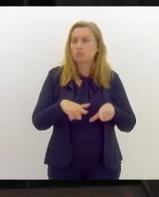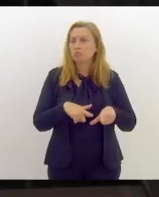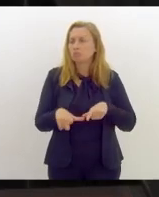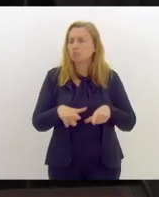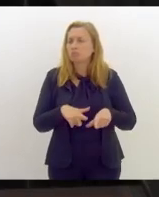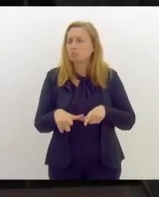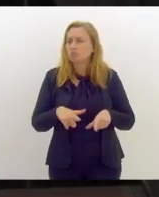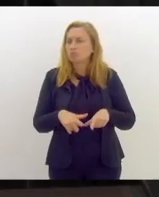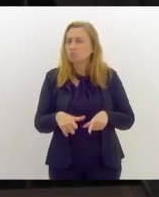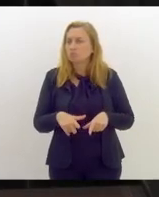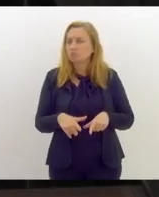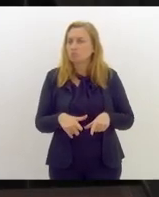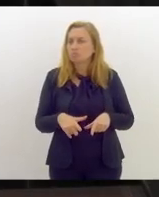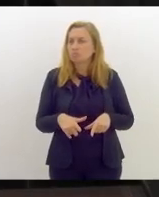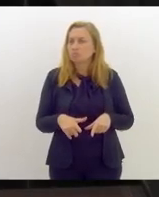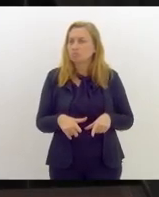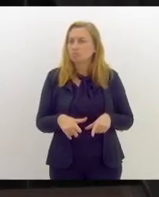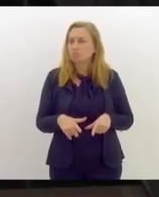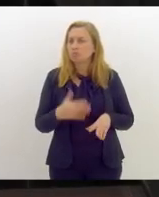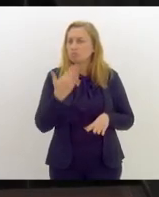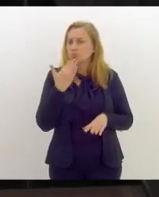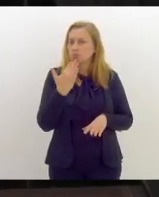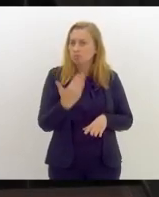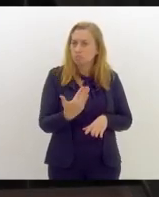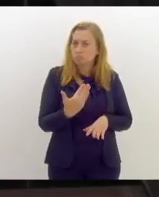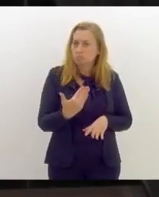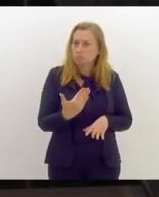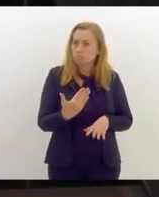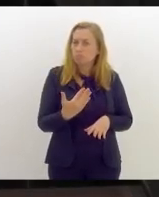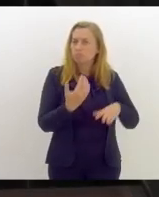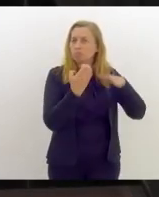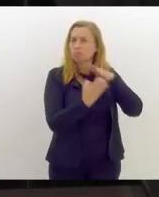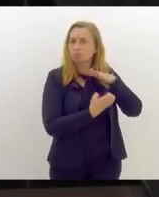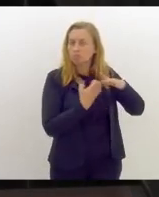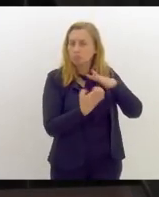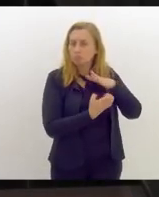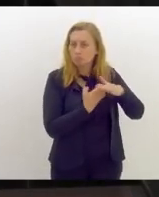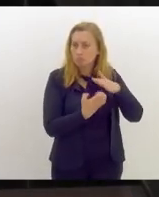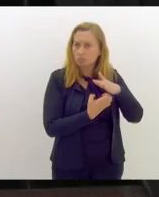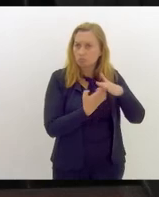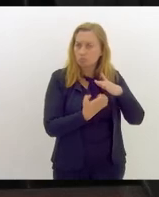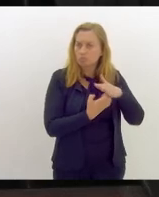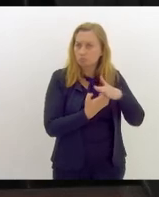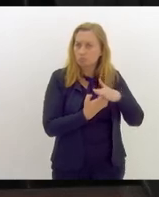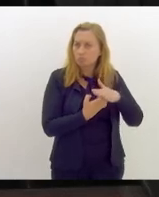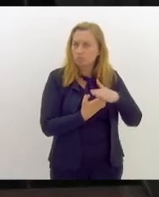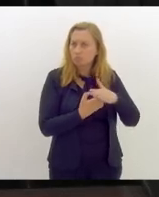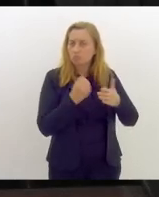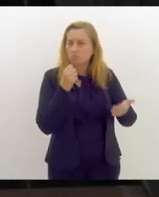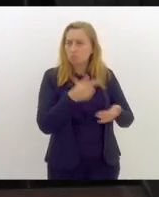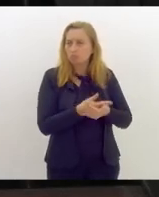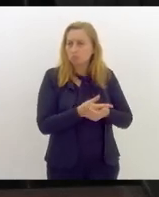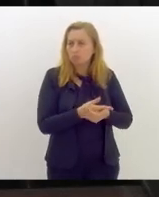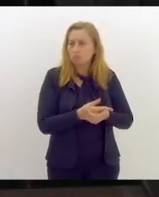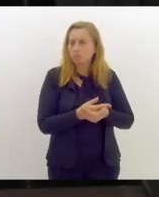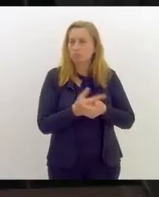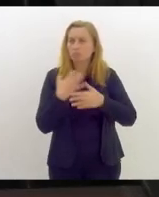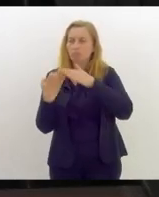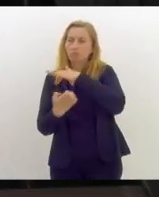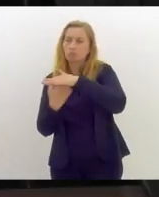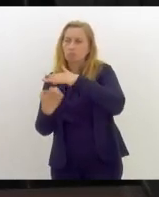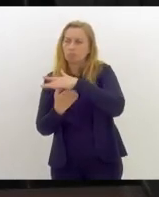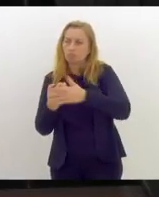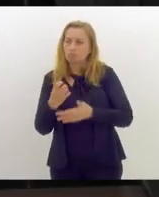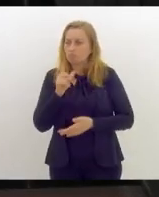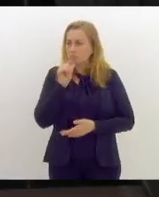que possam solicitados pela concessionária que arrematou a Cedae eu acho que não dá